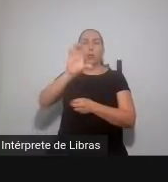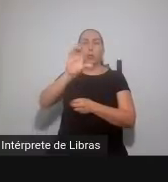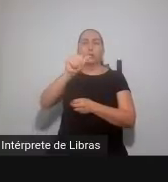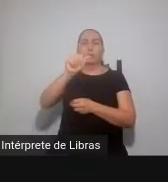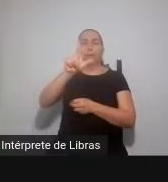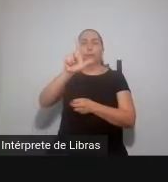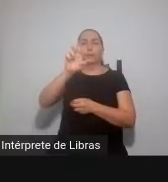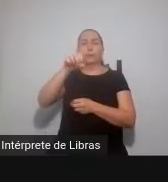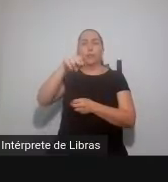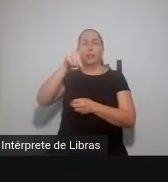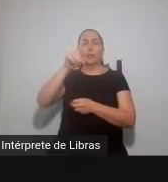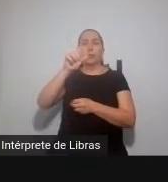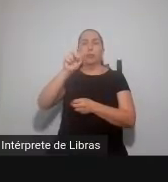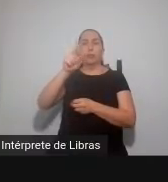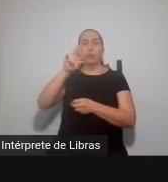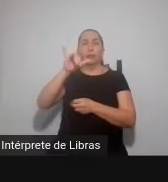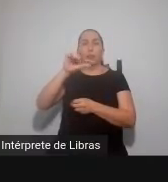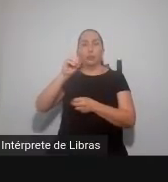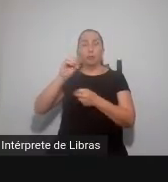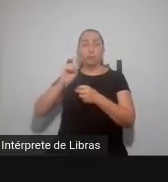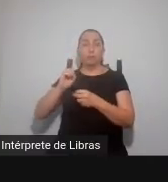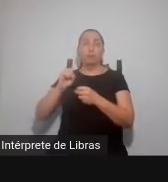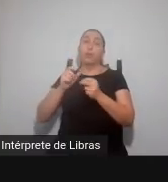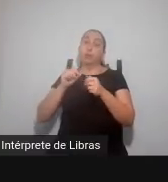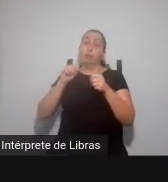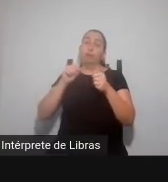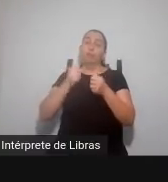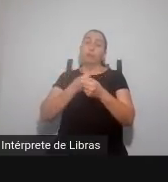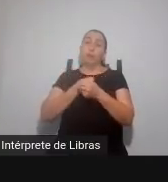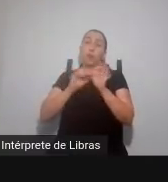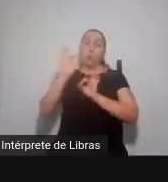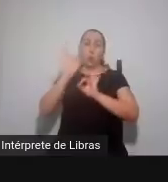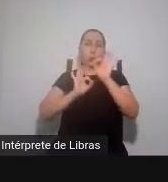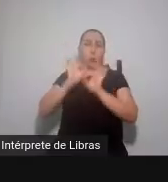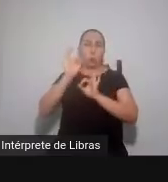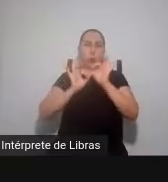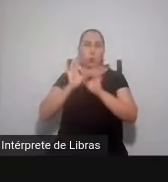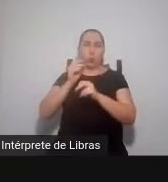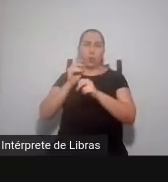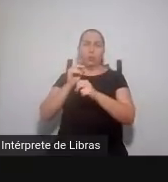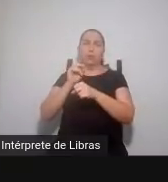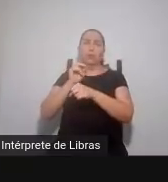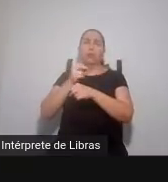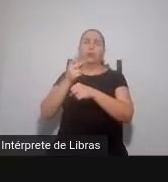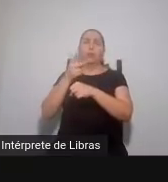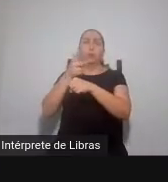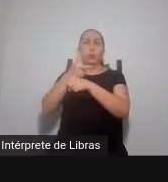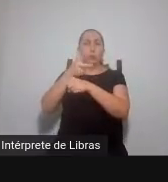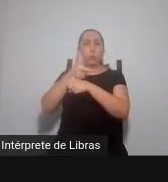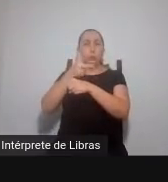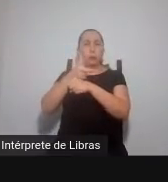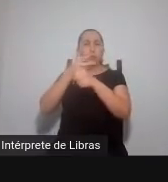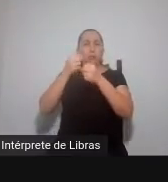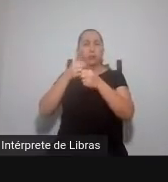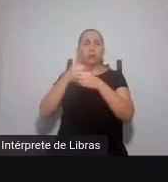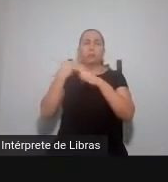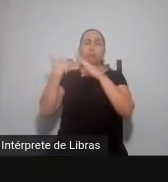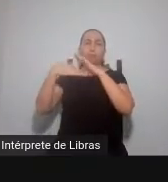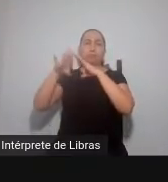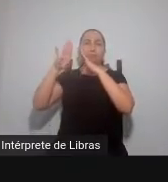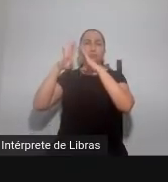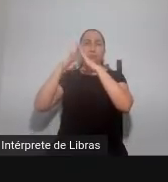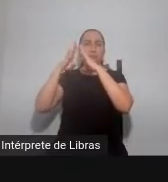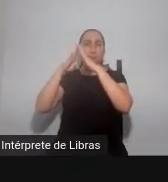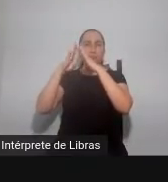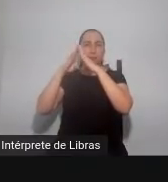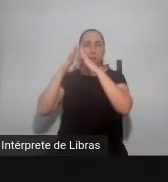Mandamos um vídeo e esse material para casa, esse exemplo, o material não, o exemplo. Contamos